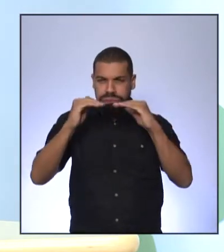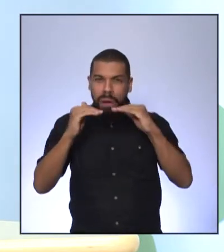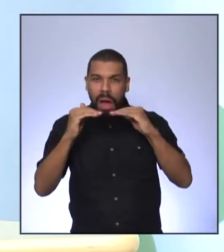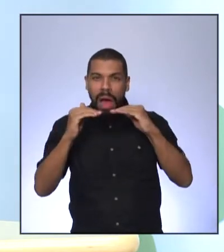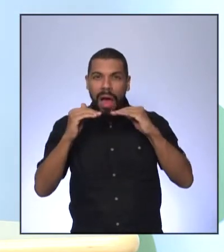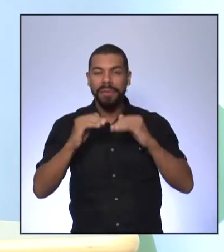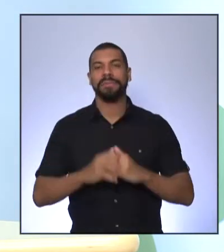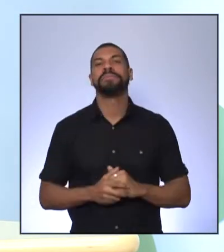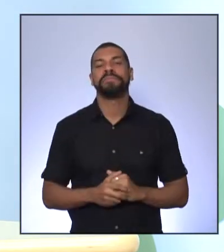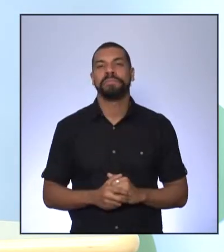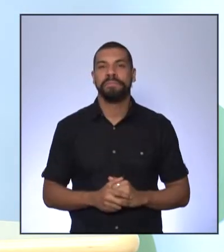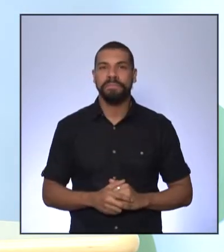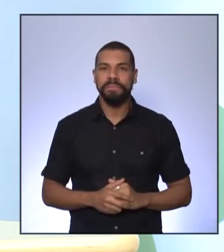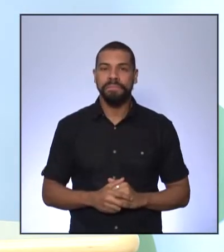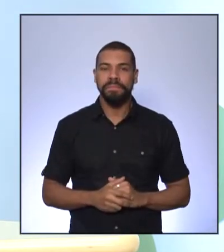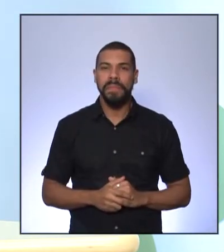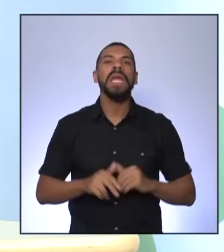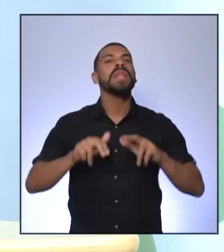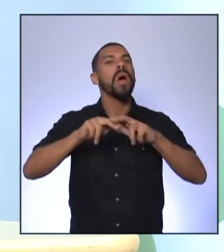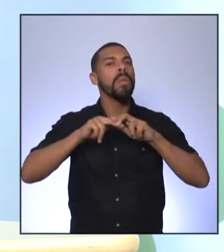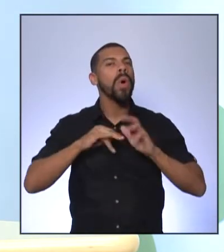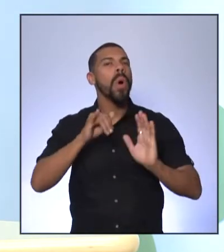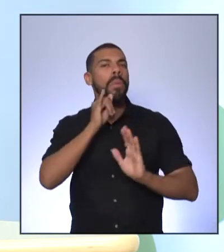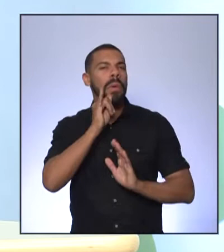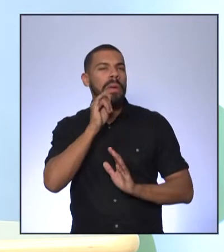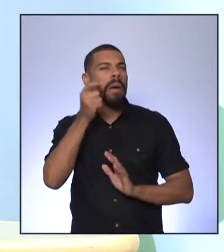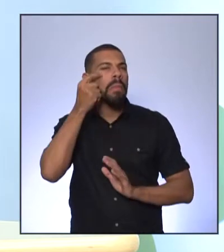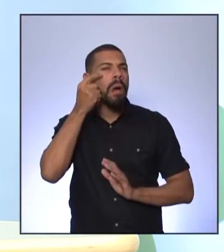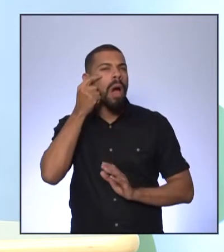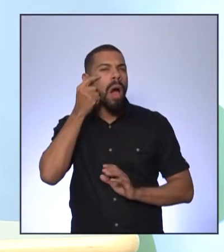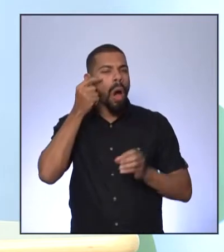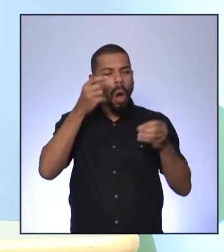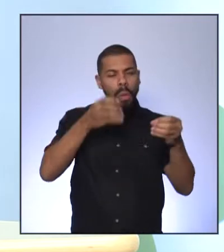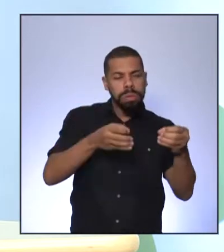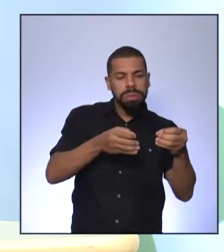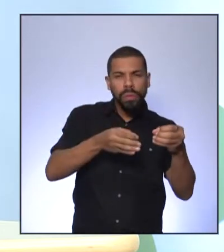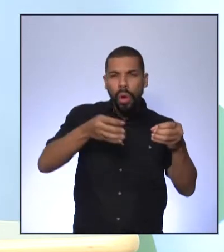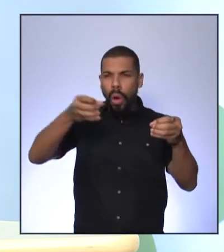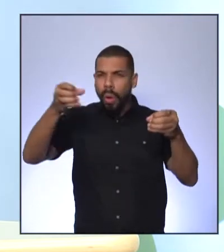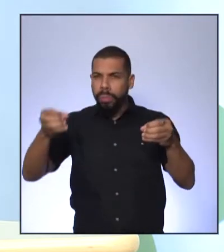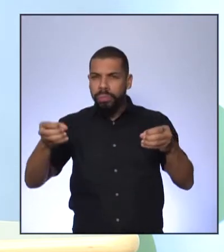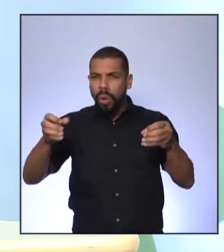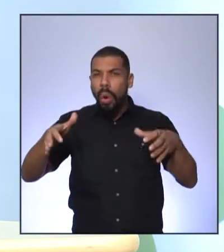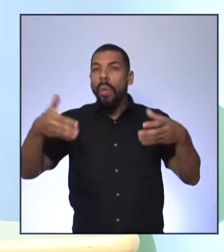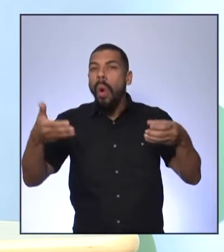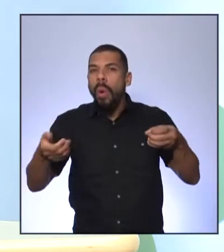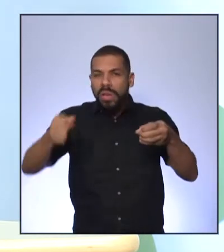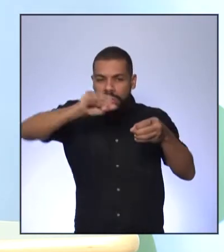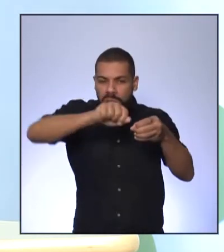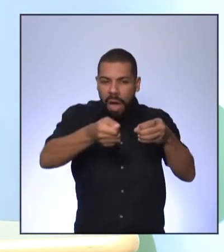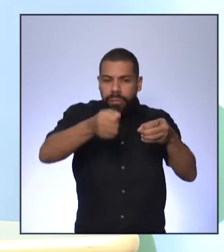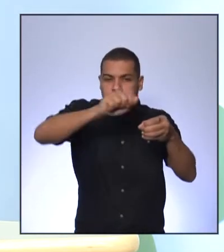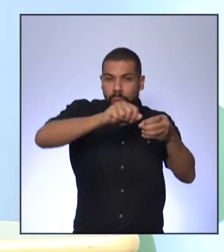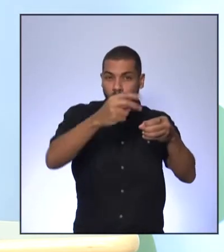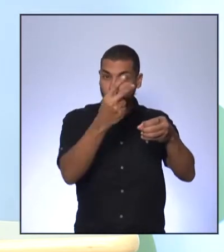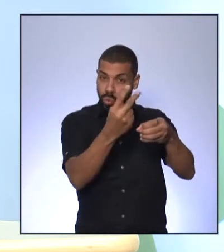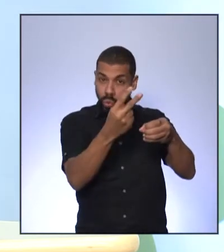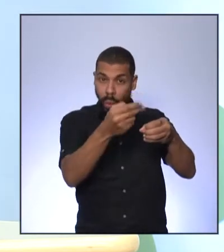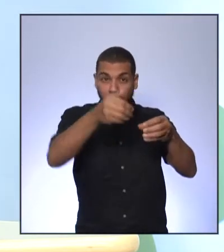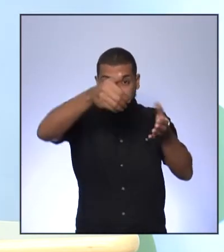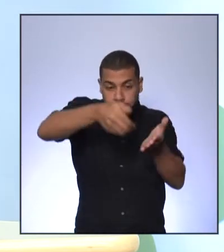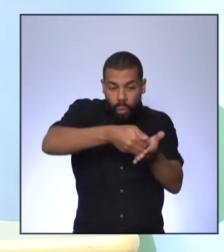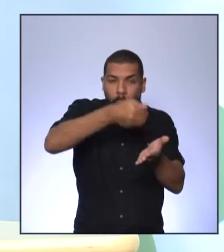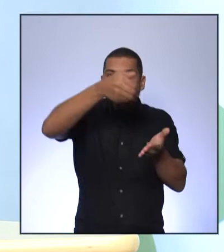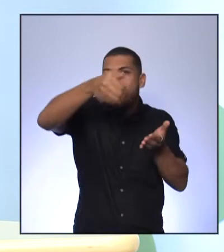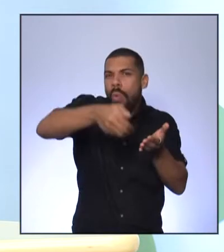é o número de colisões. Então, se a gente for olhar ali, qual dos dois tem maior concentração? O número 1, que eram com